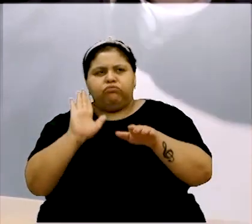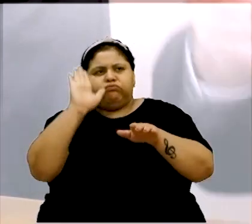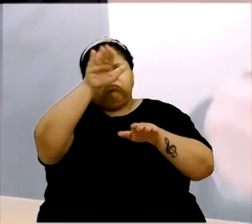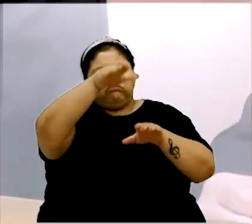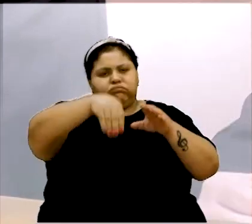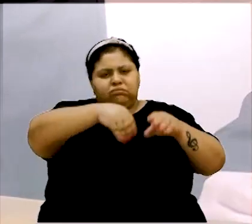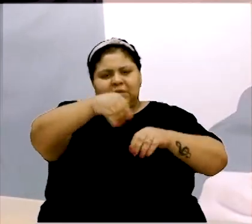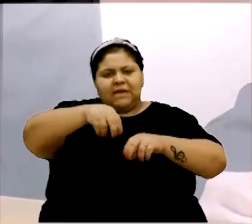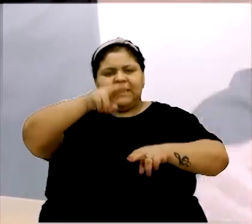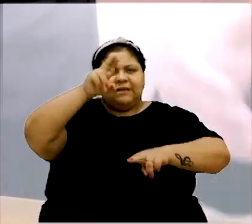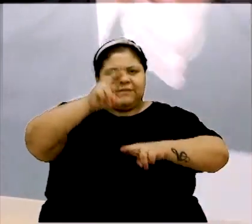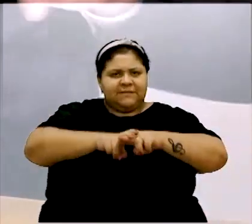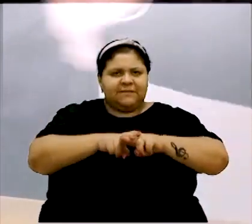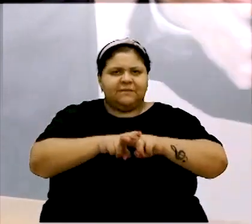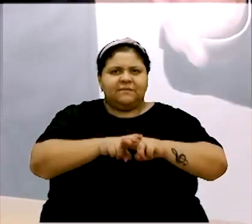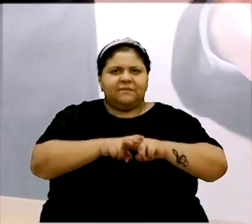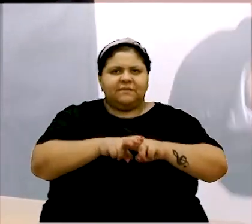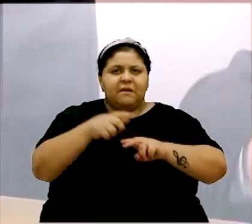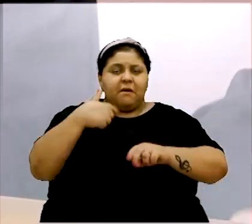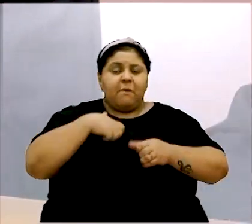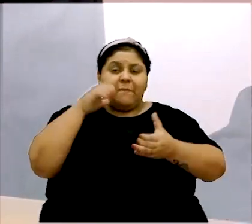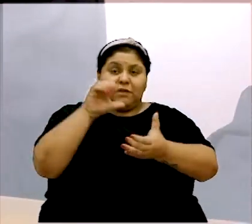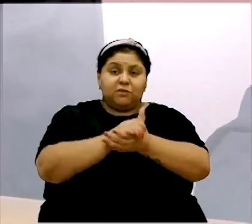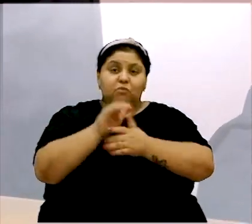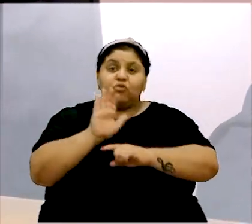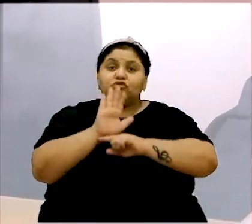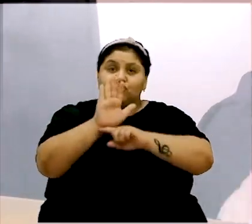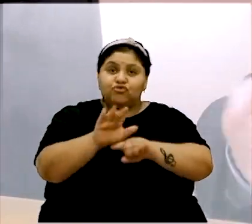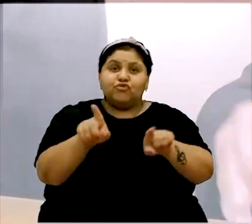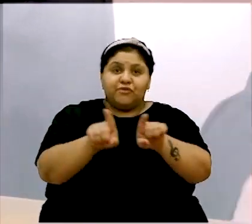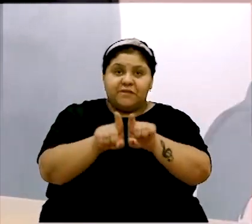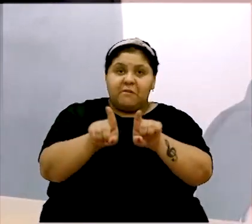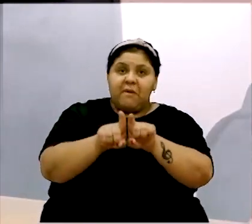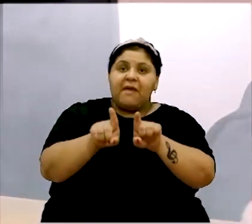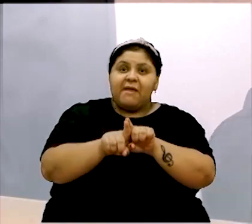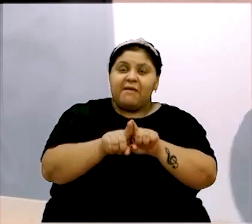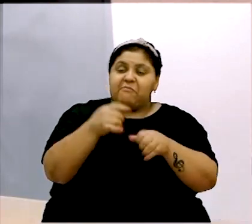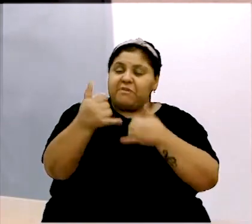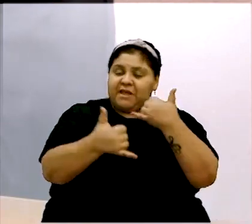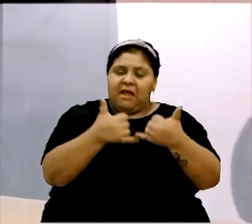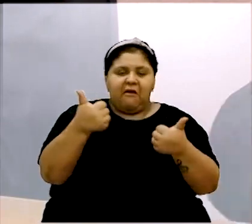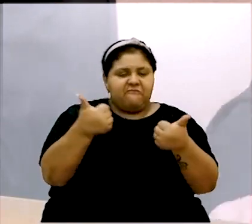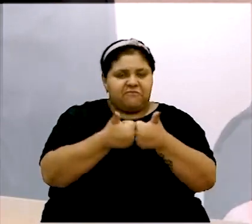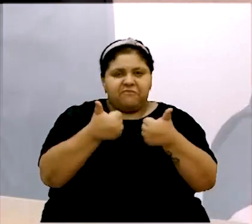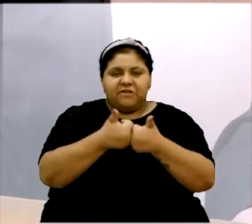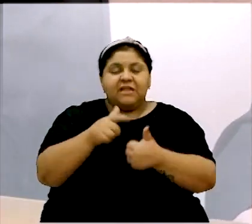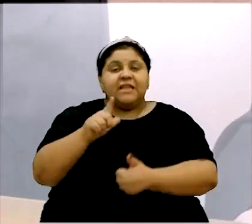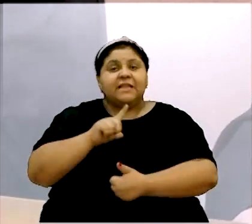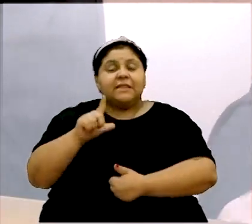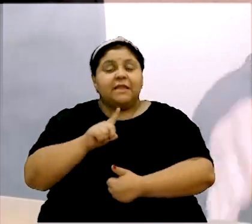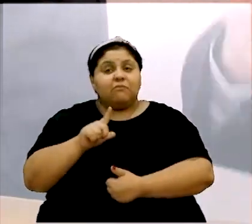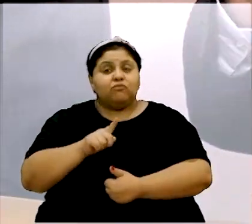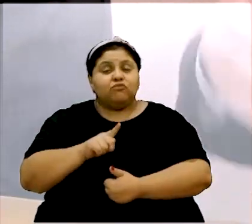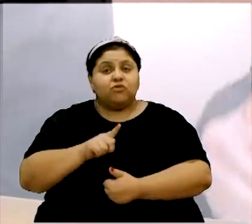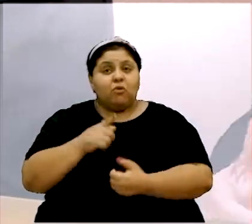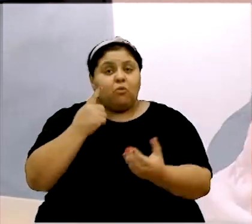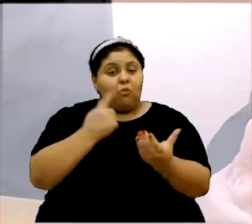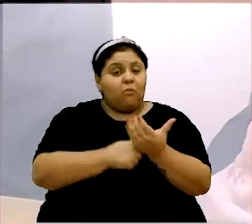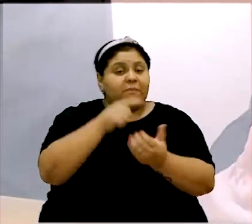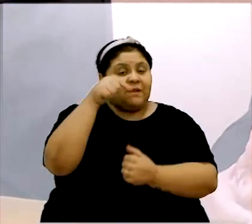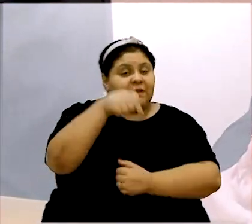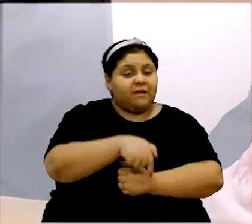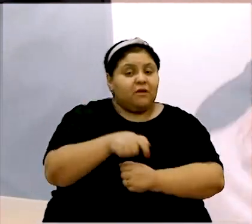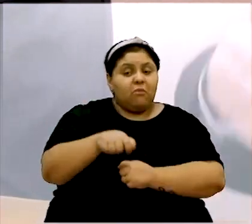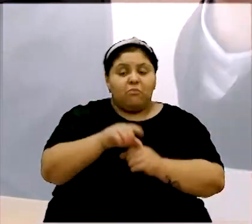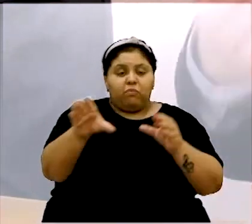sentado. A Elba ajudava a devolver a bola para os cadeirantes, que jogavam basquete. Então, nós temos que ter uma coisa aqui. E aí nós podíamos